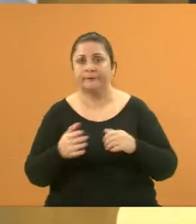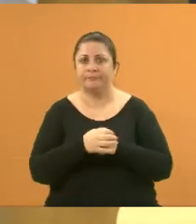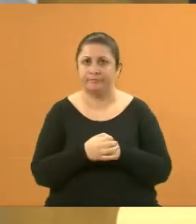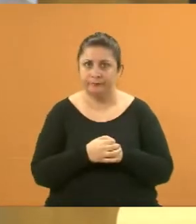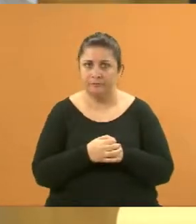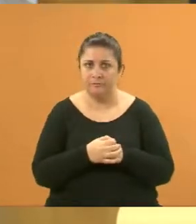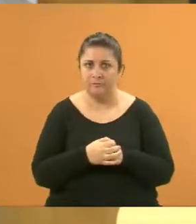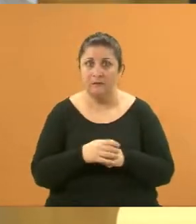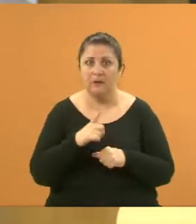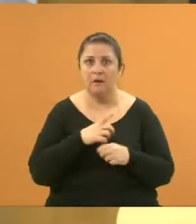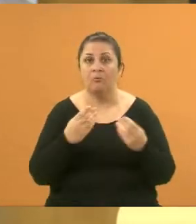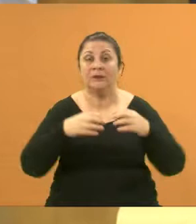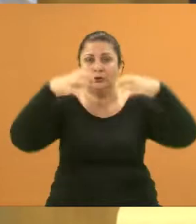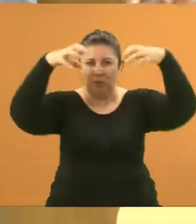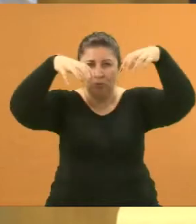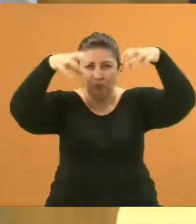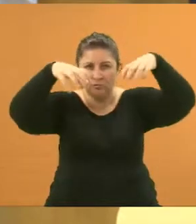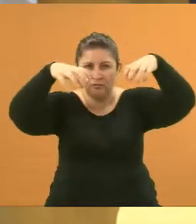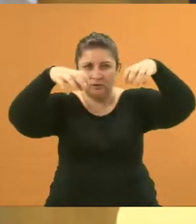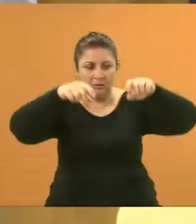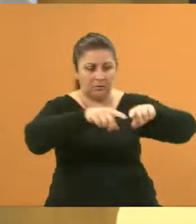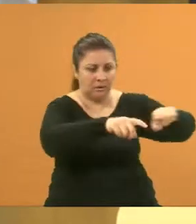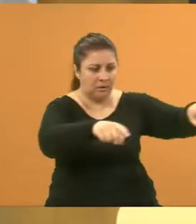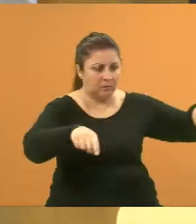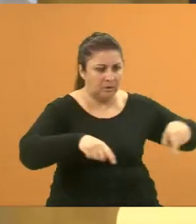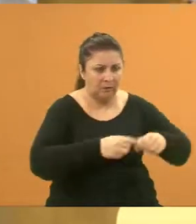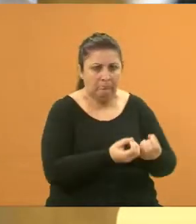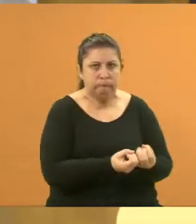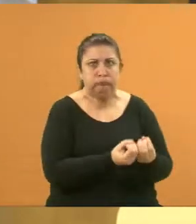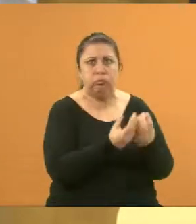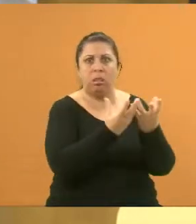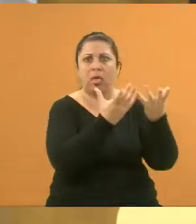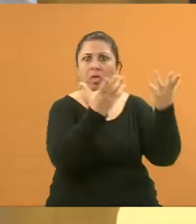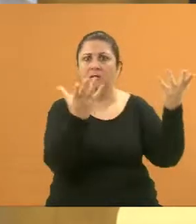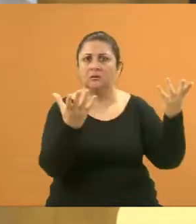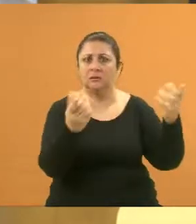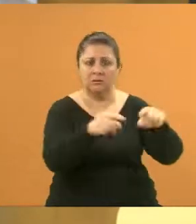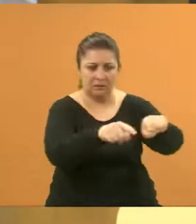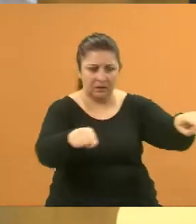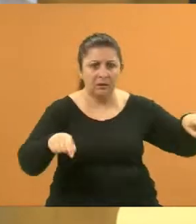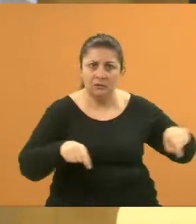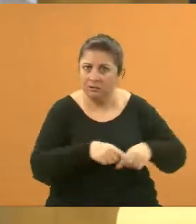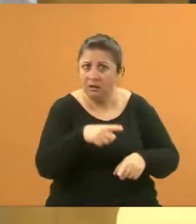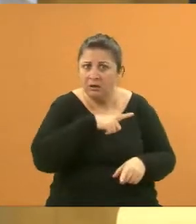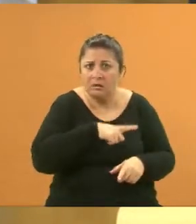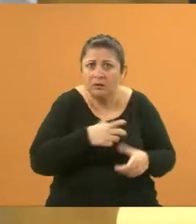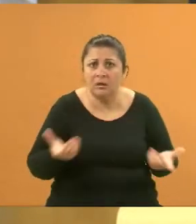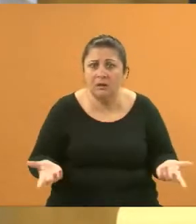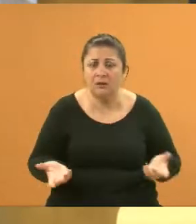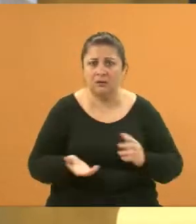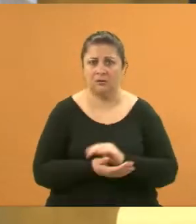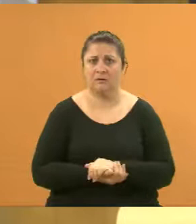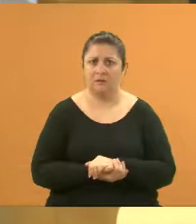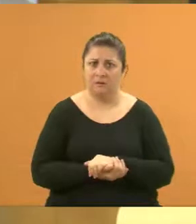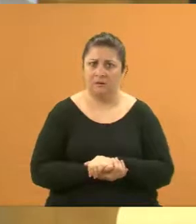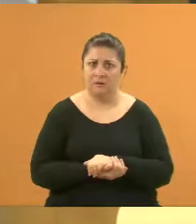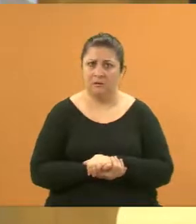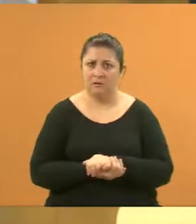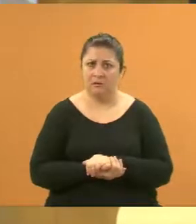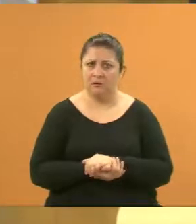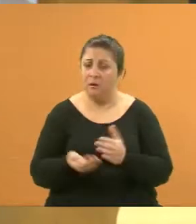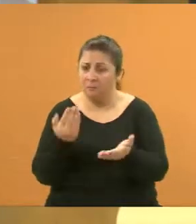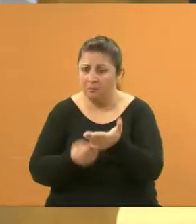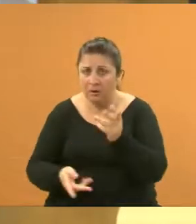há uma grande quantidade de chuva, para poder combater a dengue. São esses terrenos que prestam a esse desserviço para a